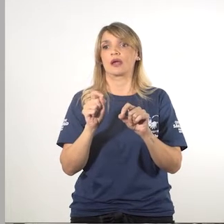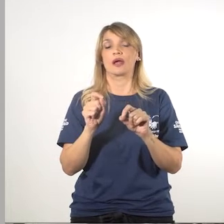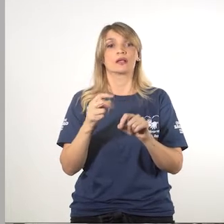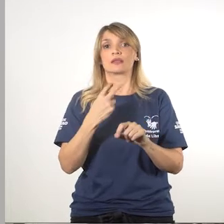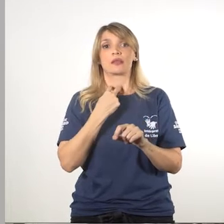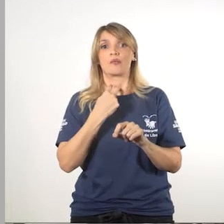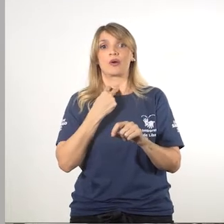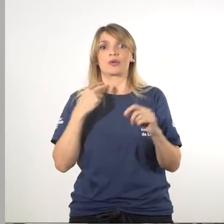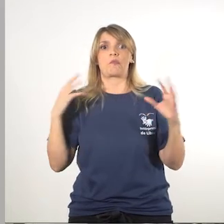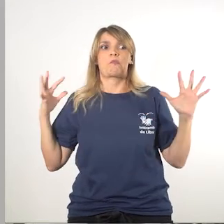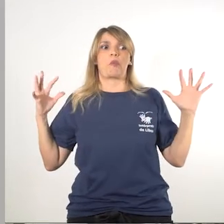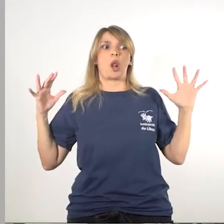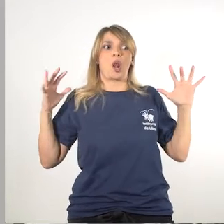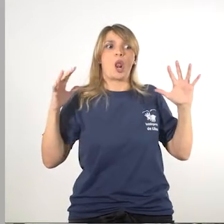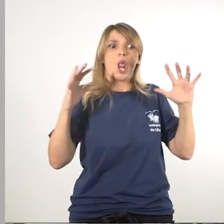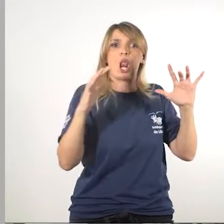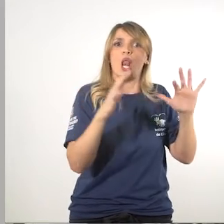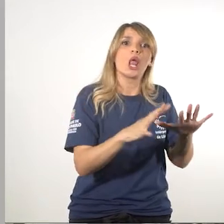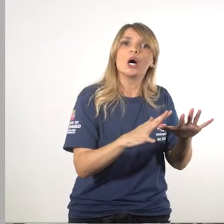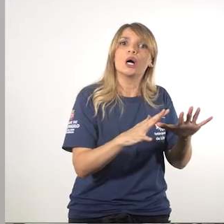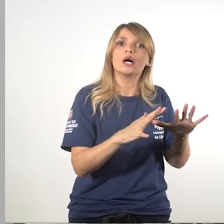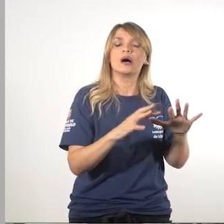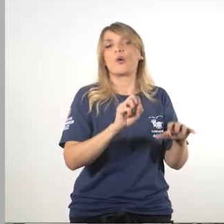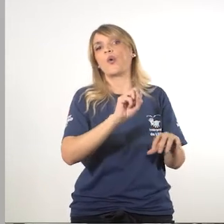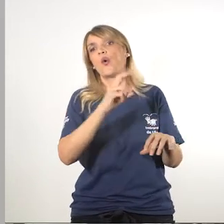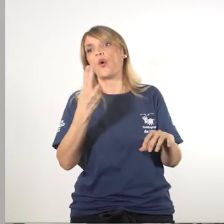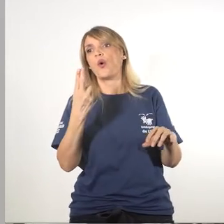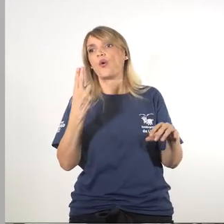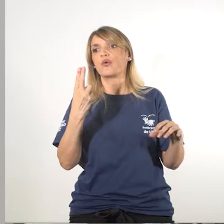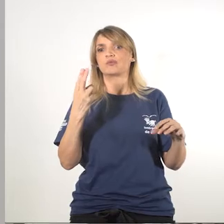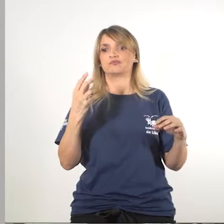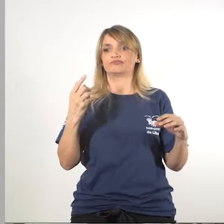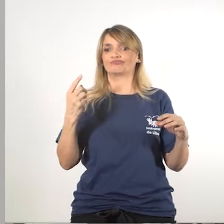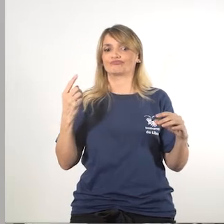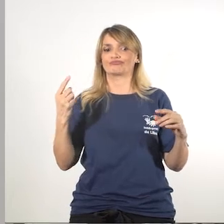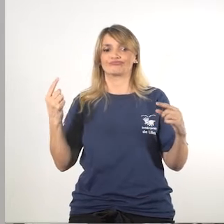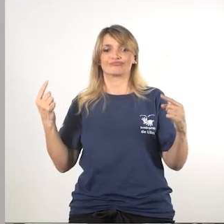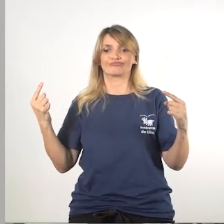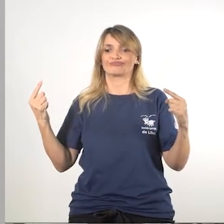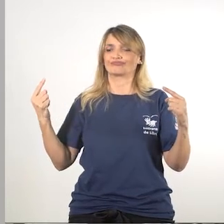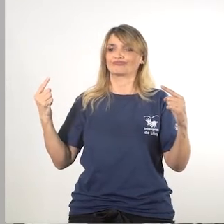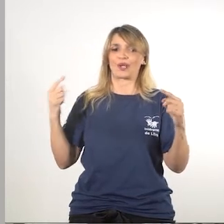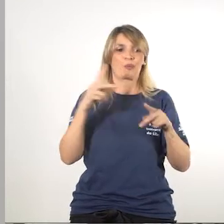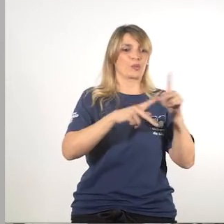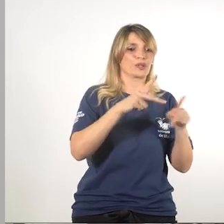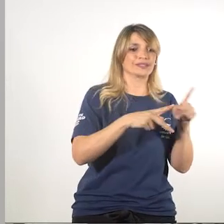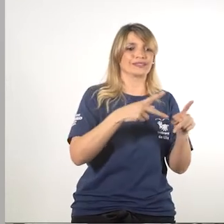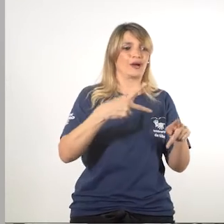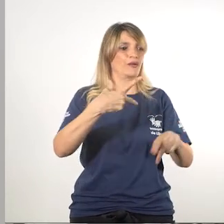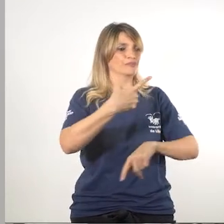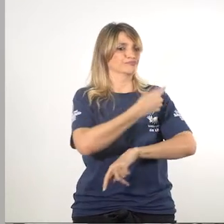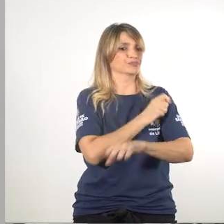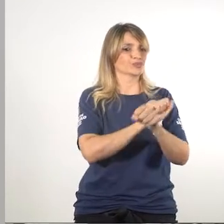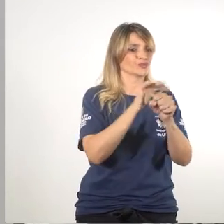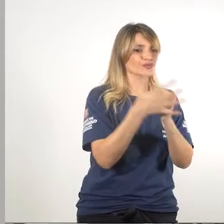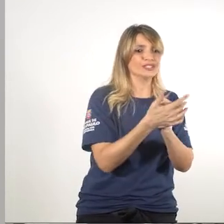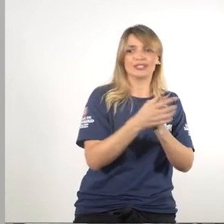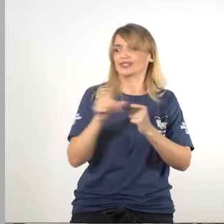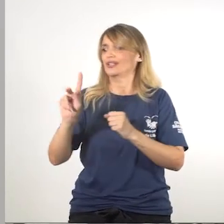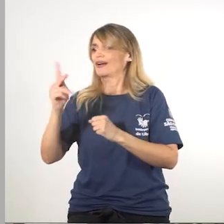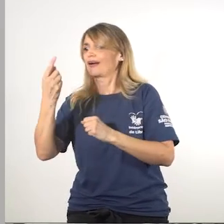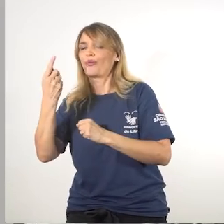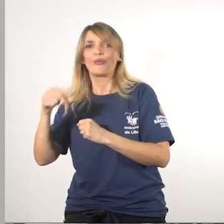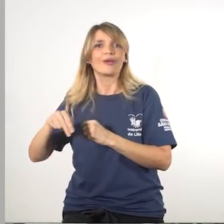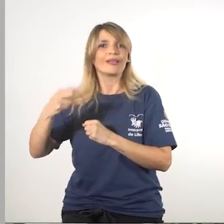qualquer aglomeração ou cruzamento dessas populações que vão estar recebendo 2 tipos de